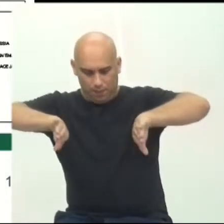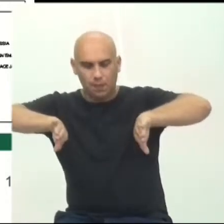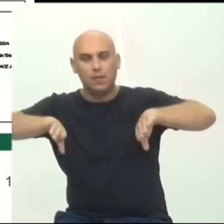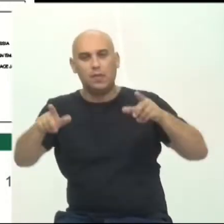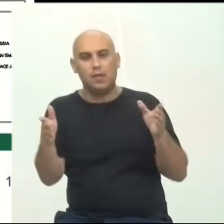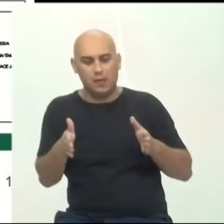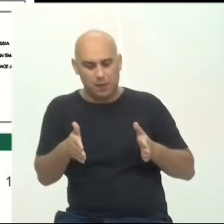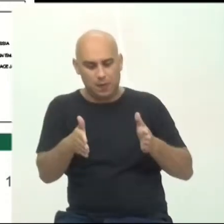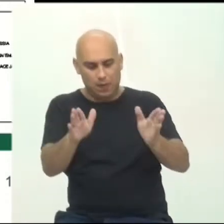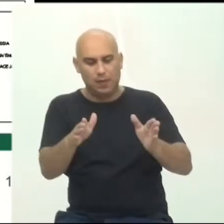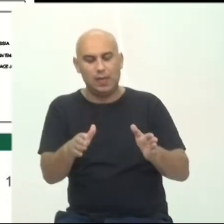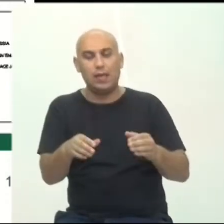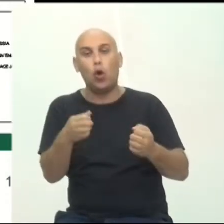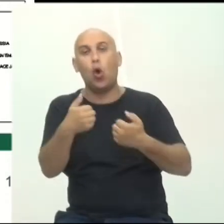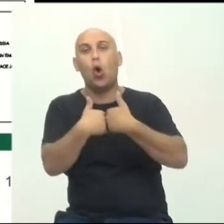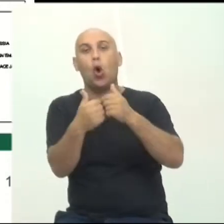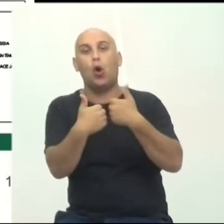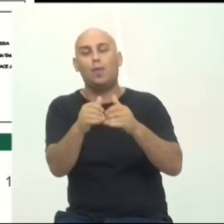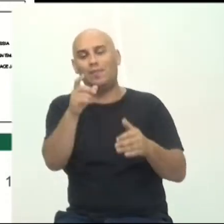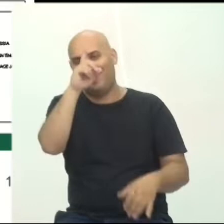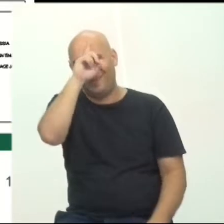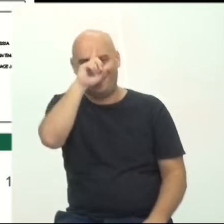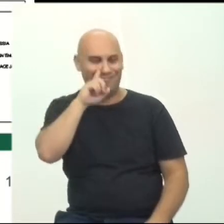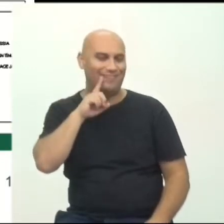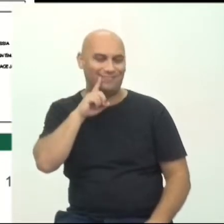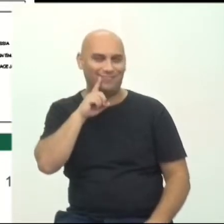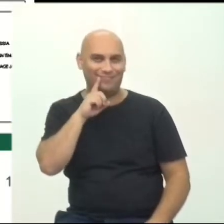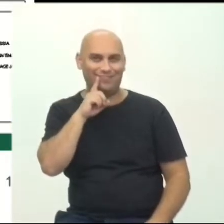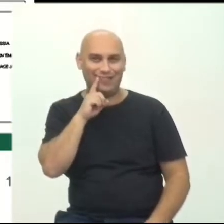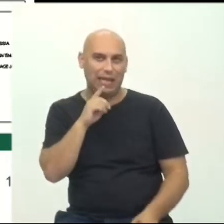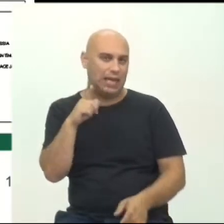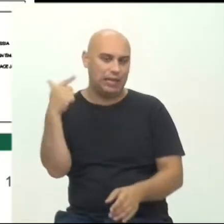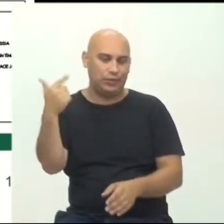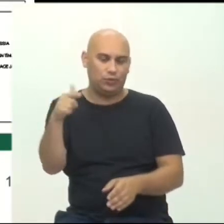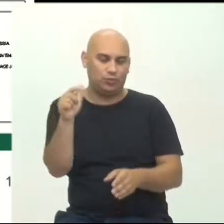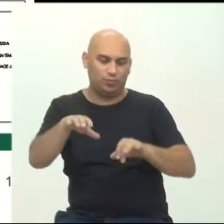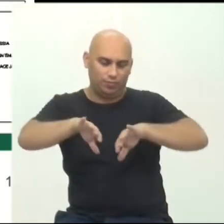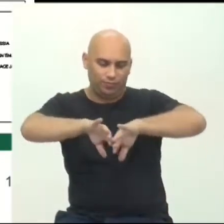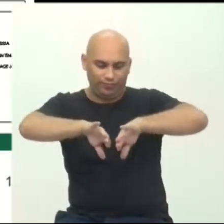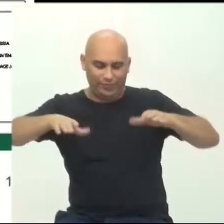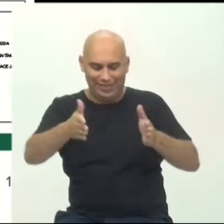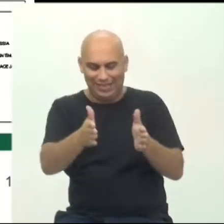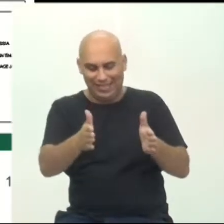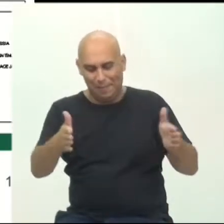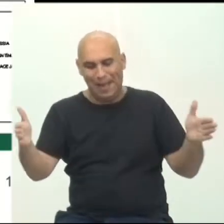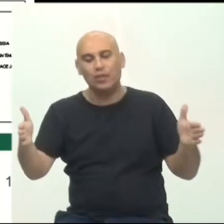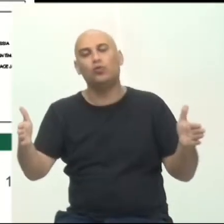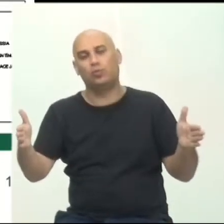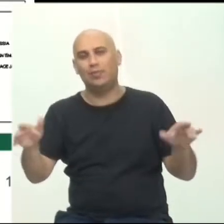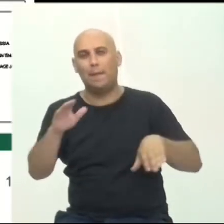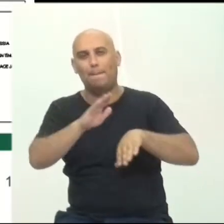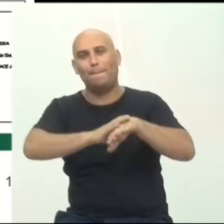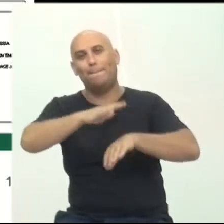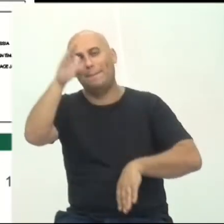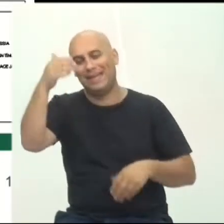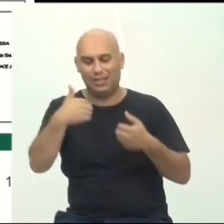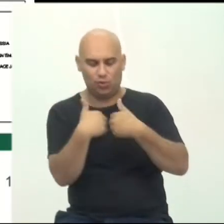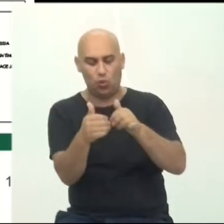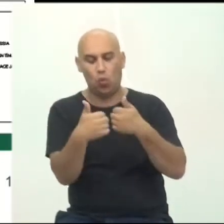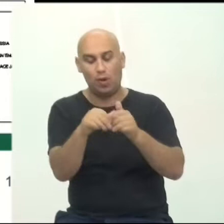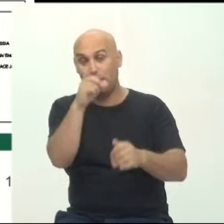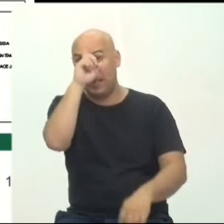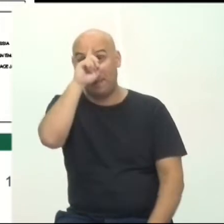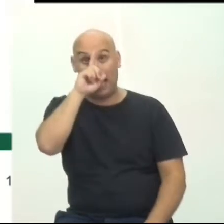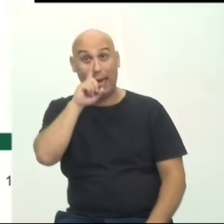do ônibus, e aí não criamos uma barreira física, só damos um pouquinho mais de distância. Pode passar,